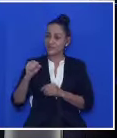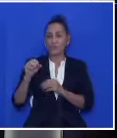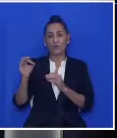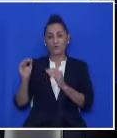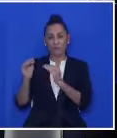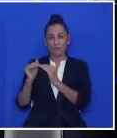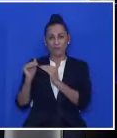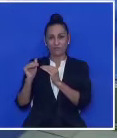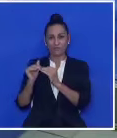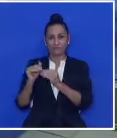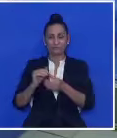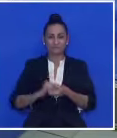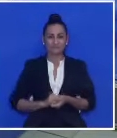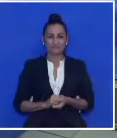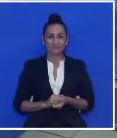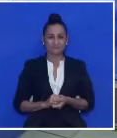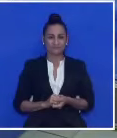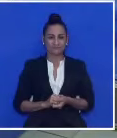confirmo.